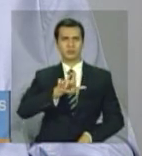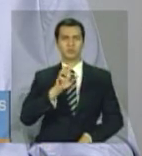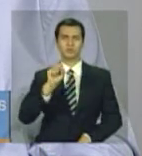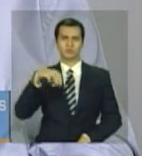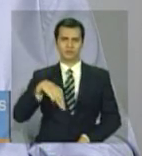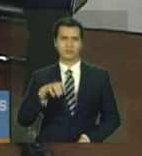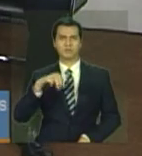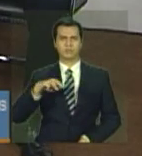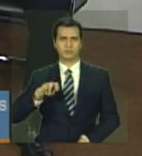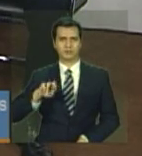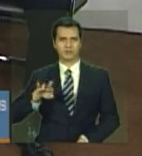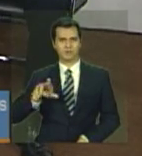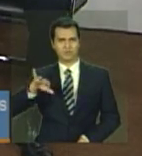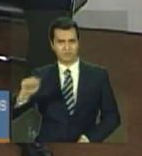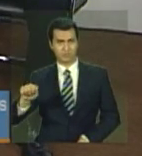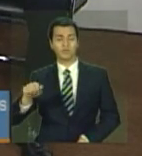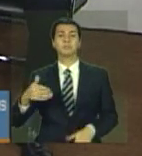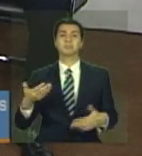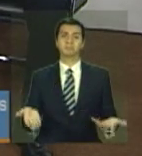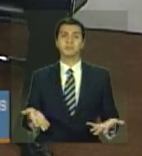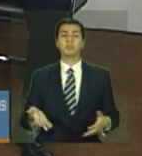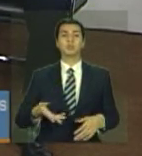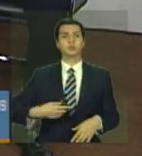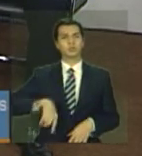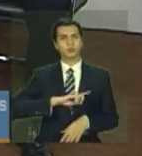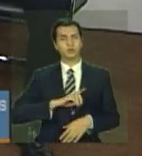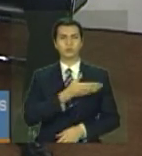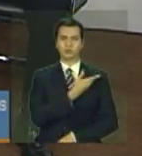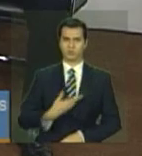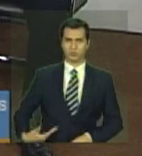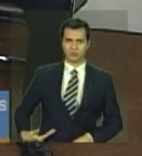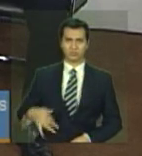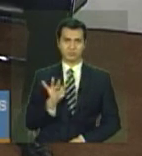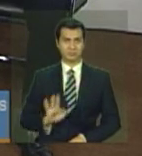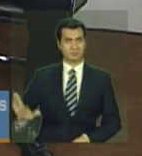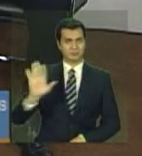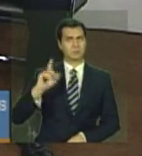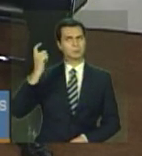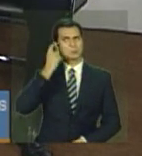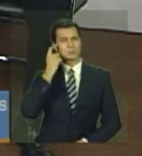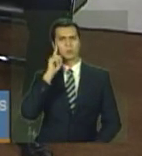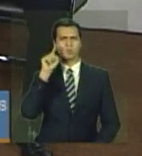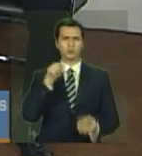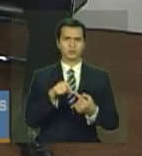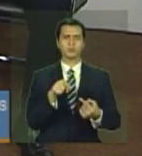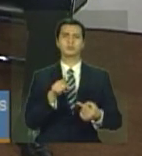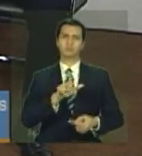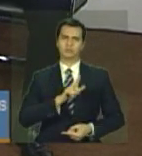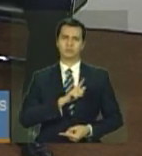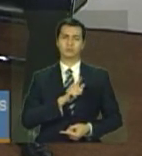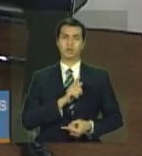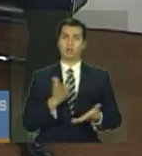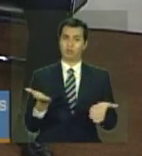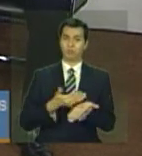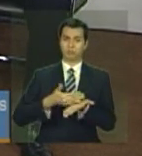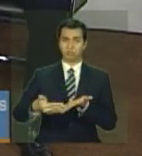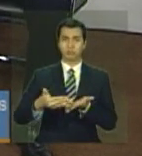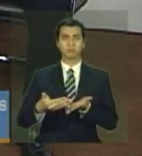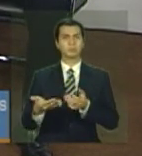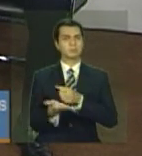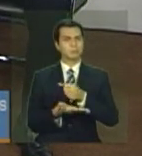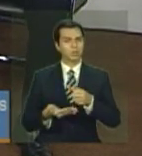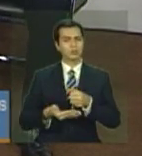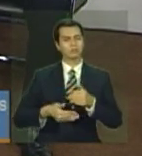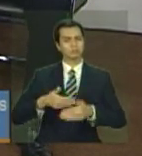falando do direito, da proposta, que é a alimentação, que, né, o governo entende que cumpriu e que deu muito base, junto com todos os